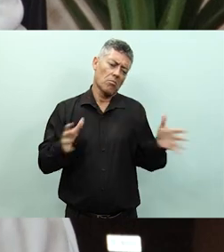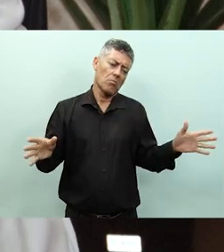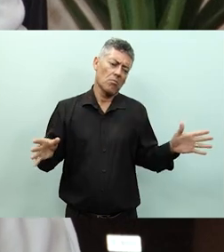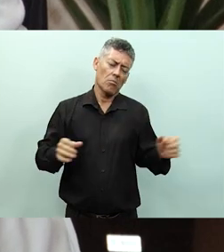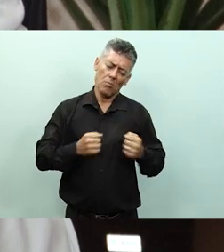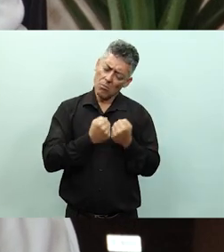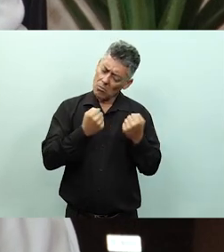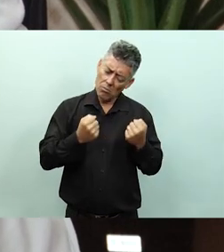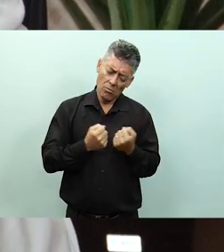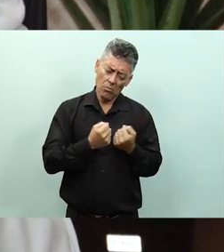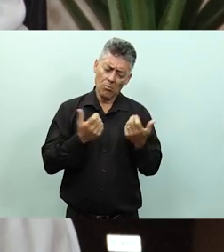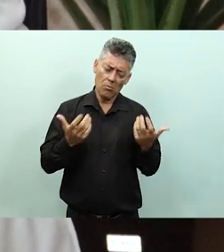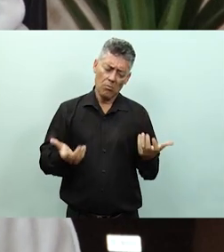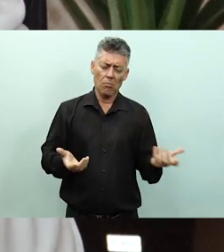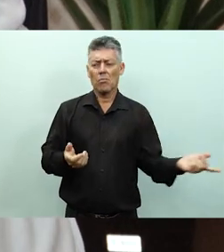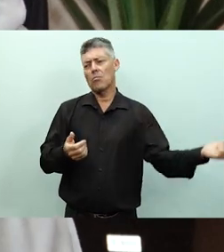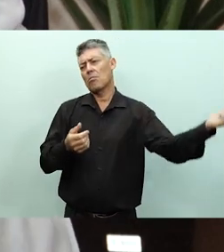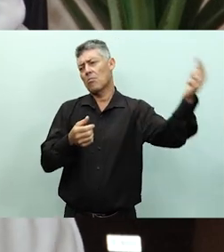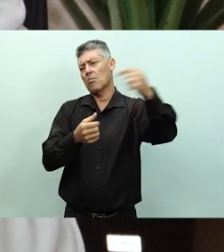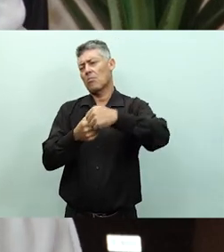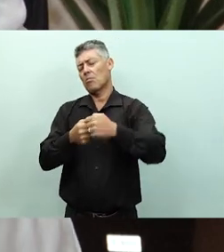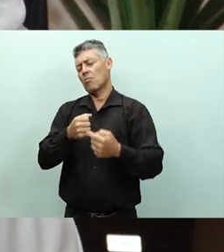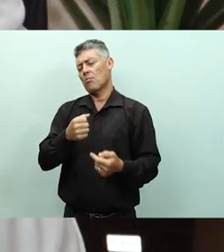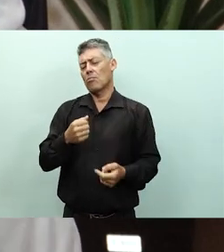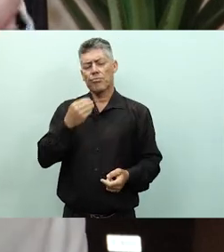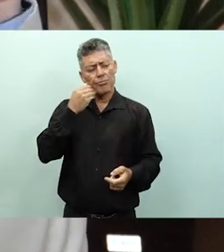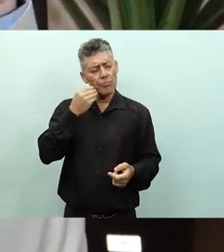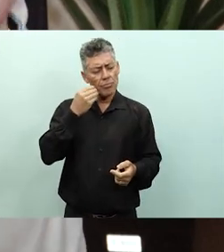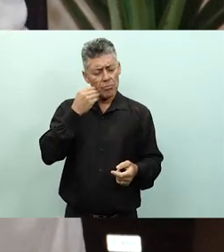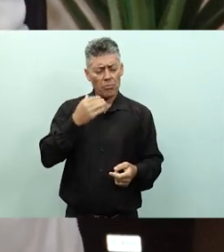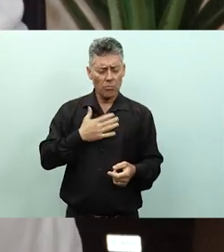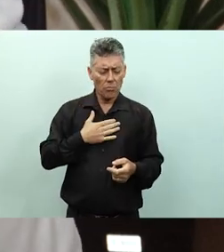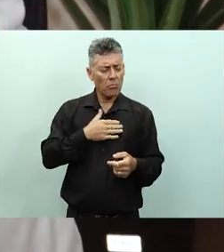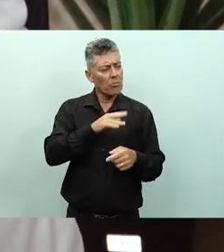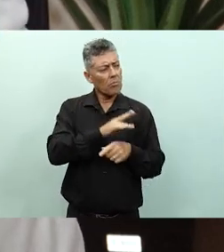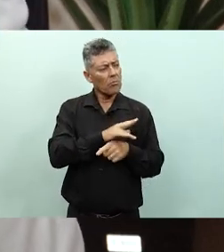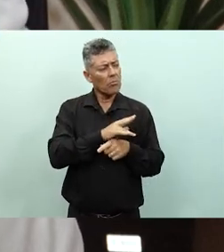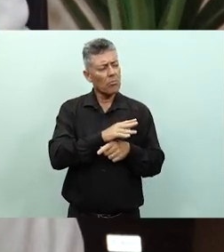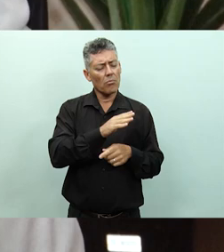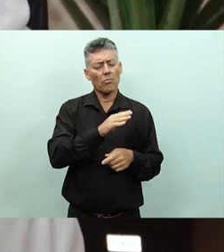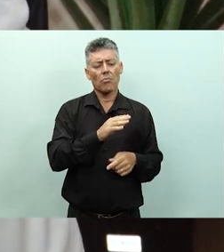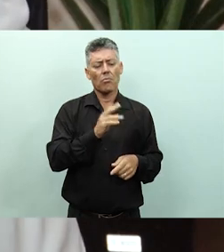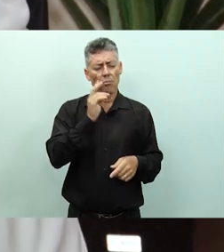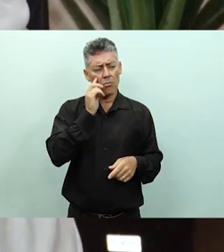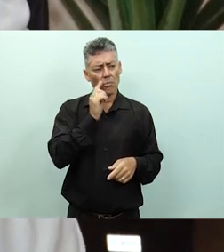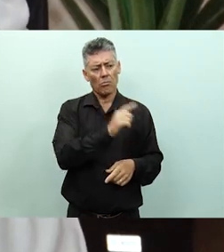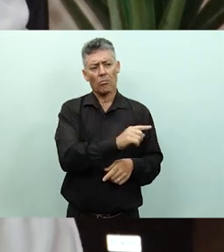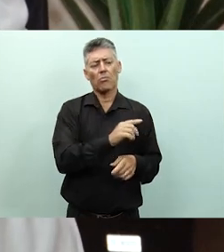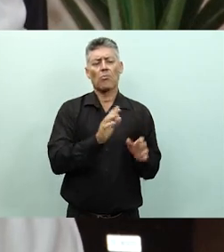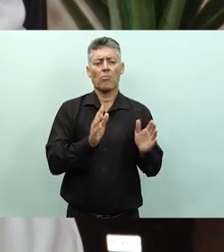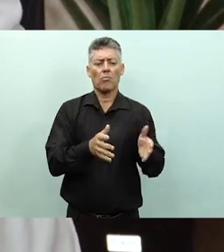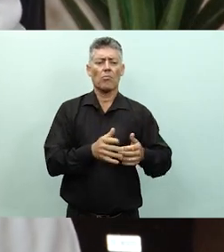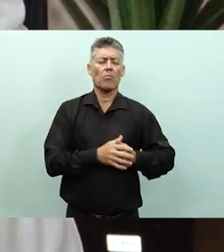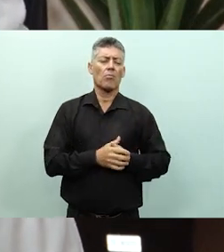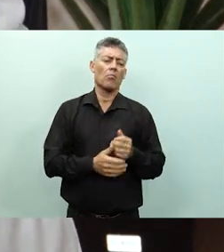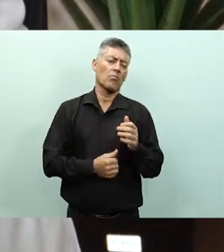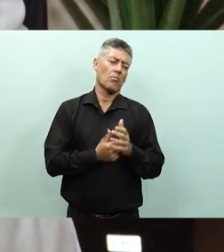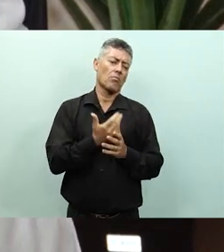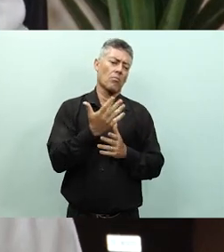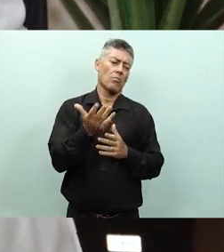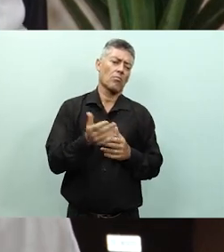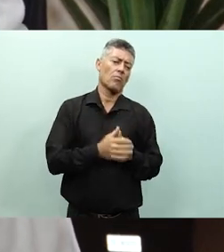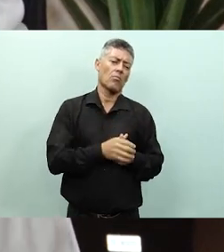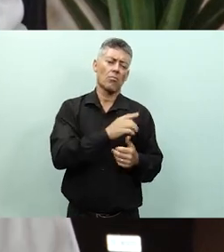para a luta, ela enfrentou uma campanha da qual eu participei. Era uma campanha em que muitas vezes